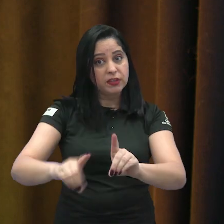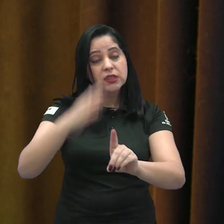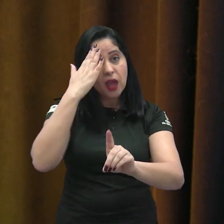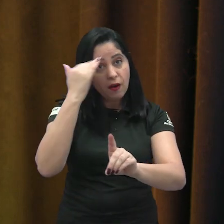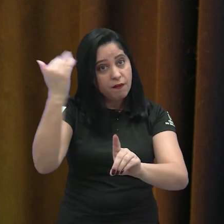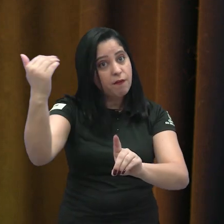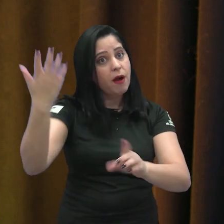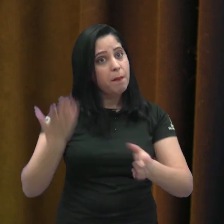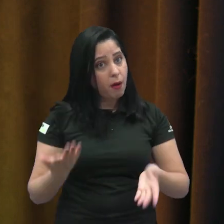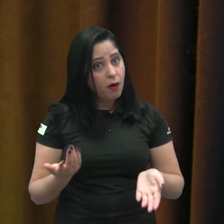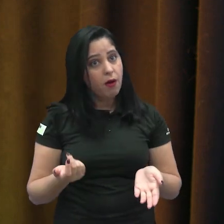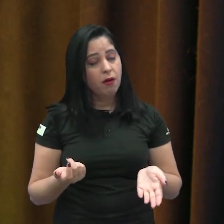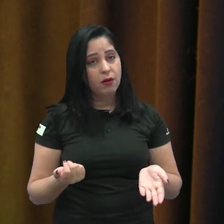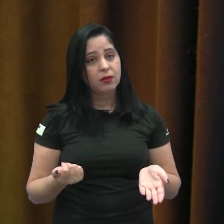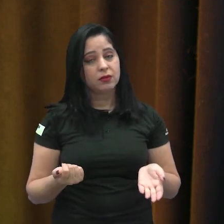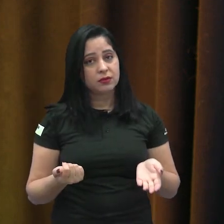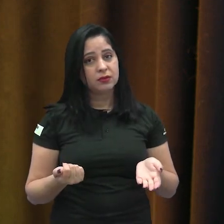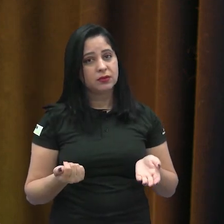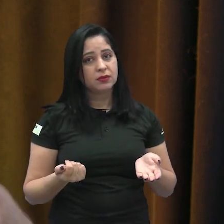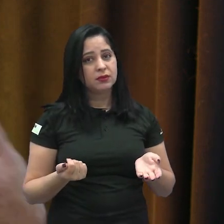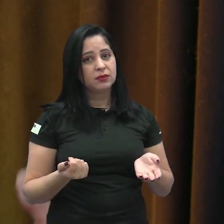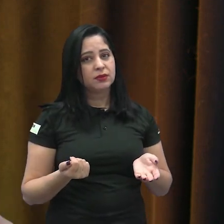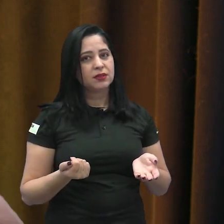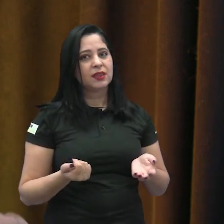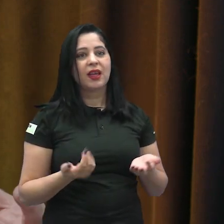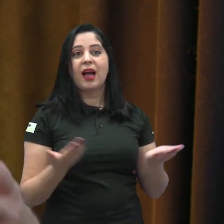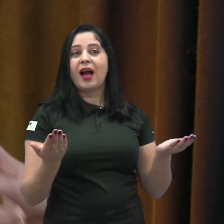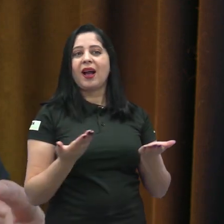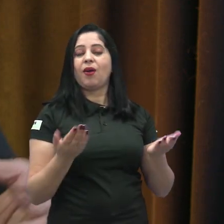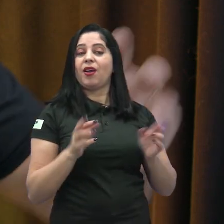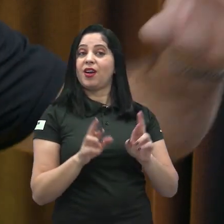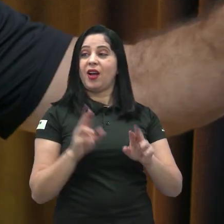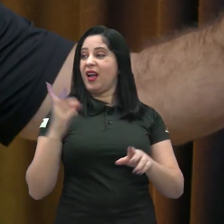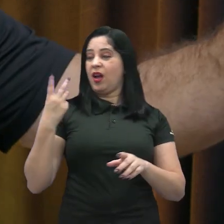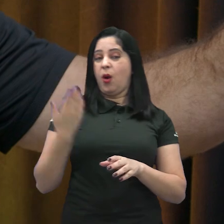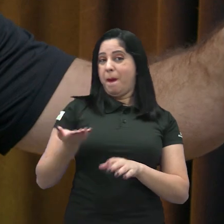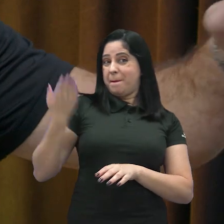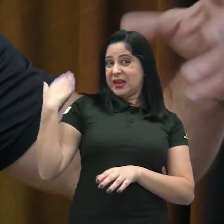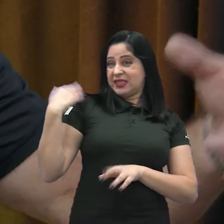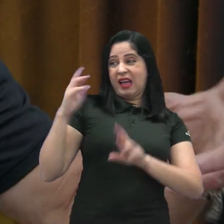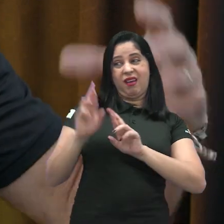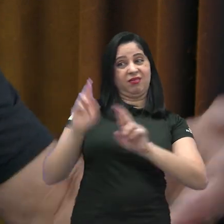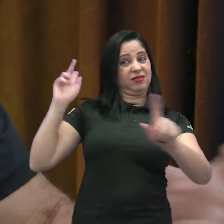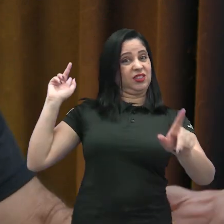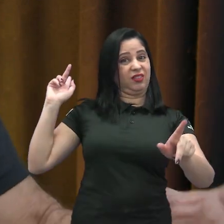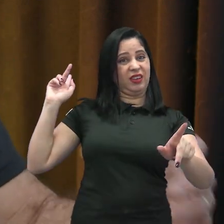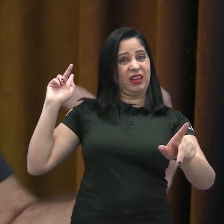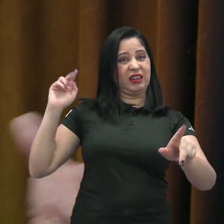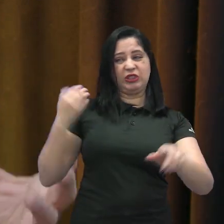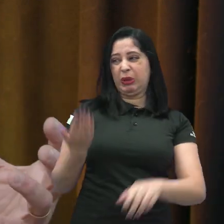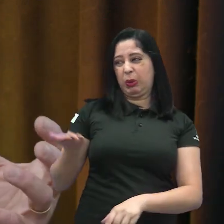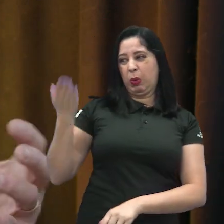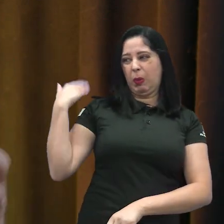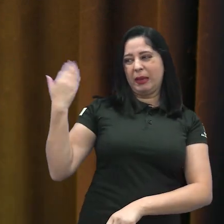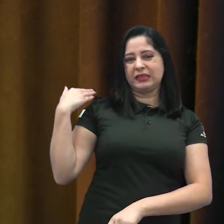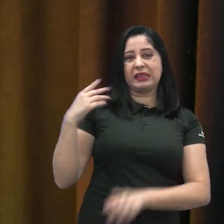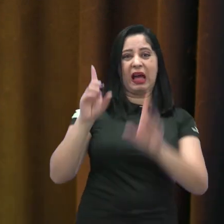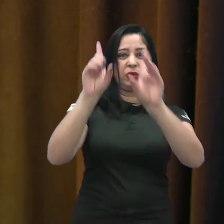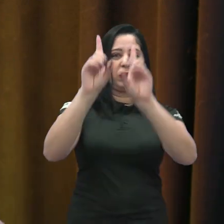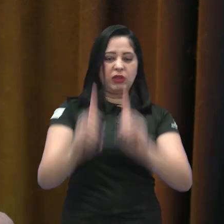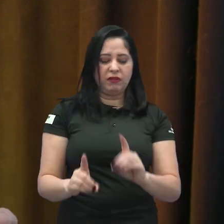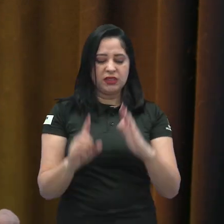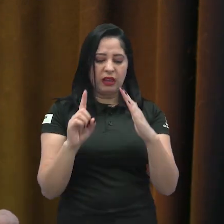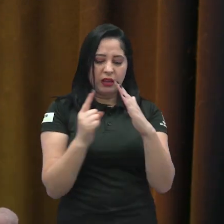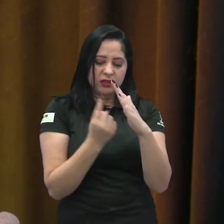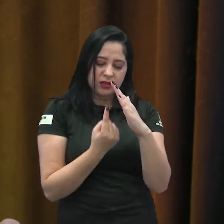PCDs. Exatamente. Então... As oportunidades, hoje é diferente de 40 anos atrás, onde o PCD era uma pessoa simplesmente que ficava